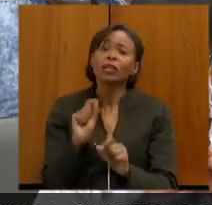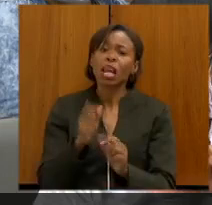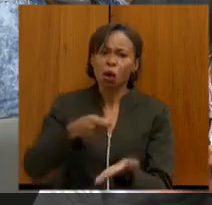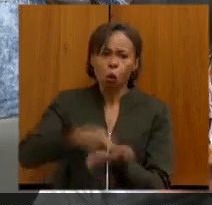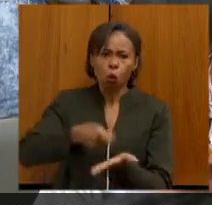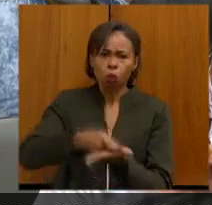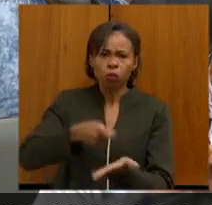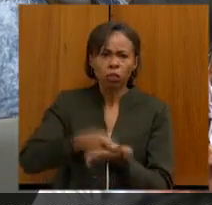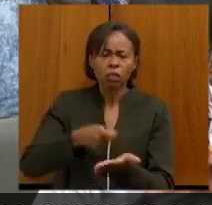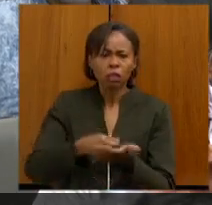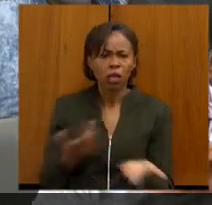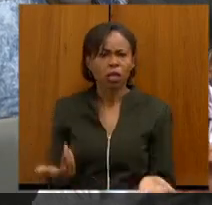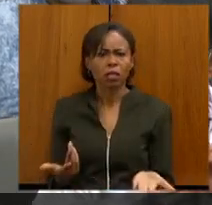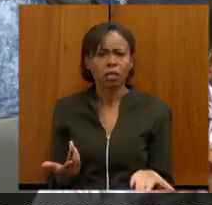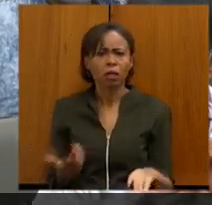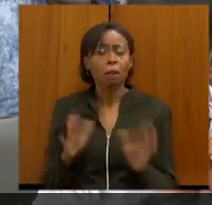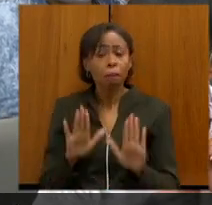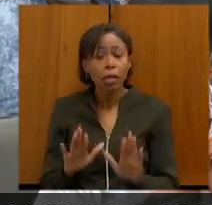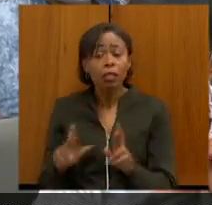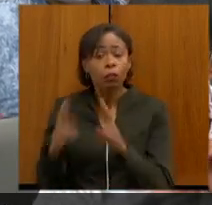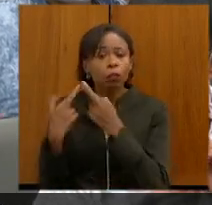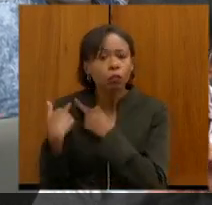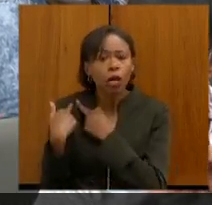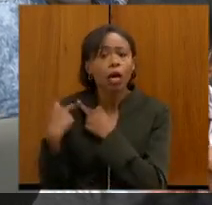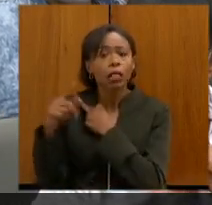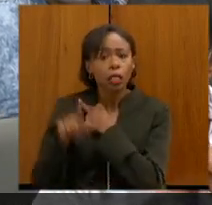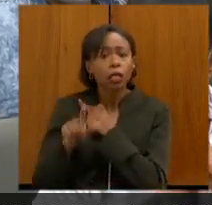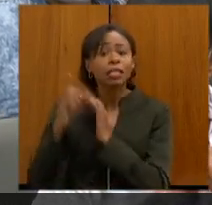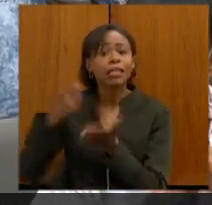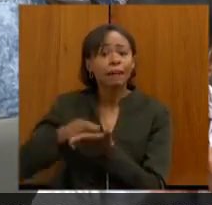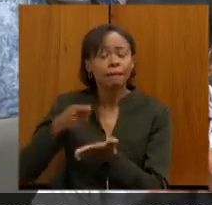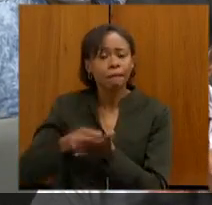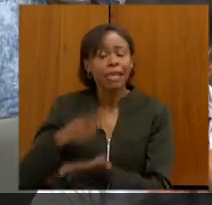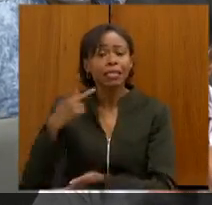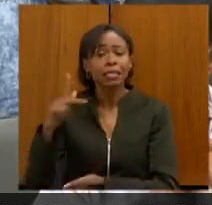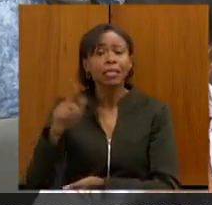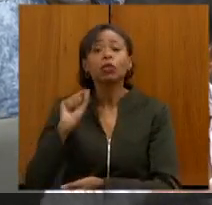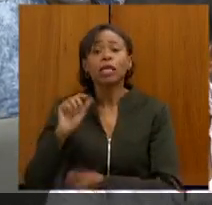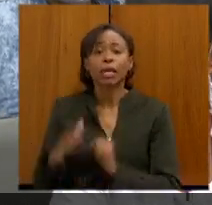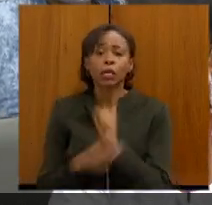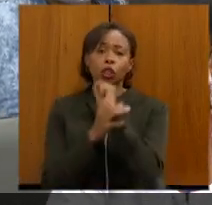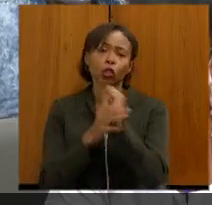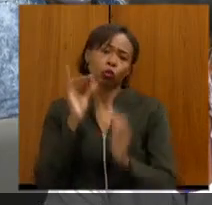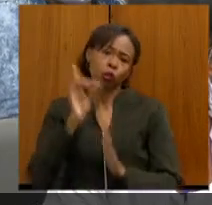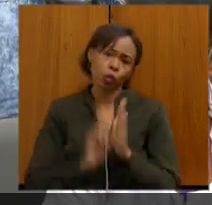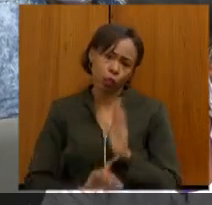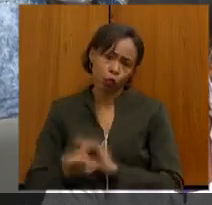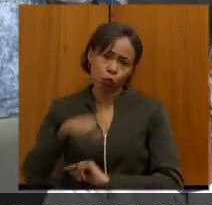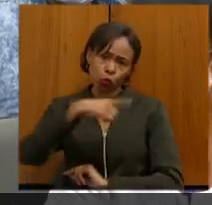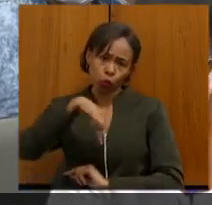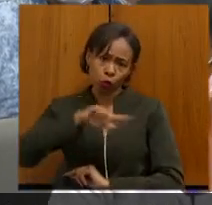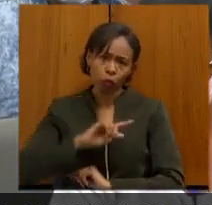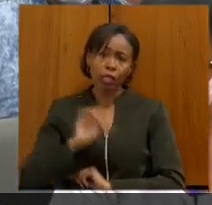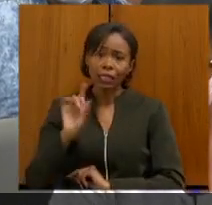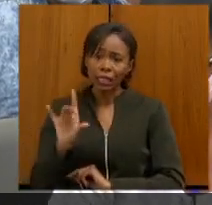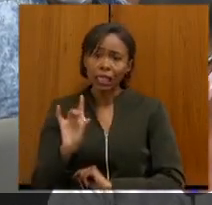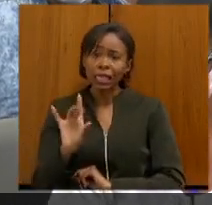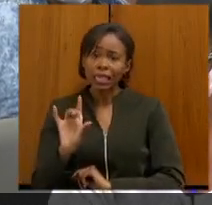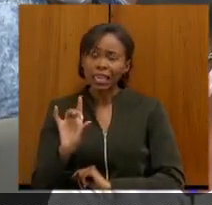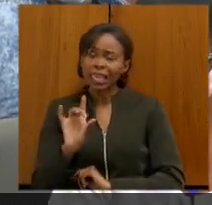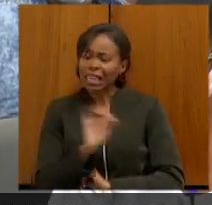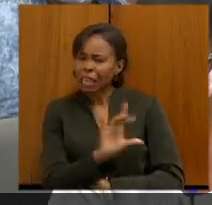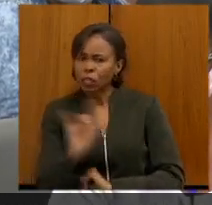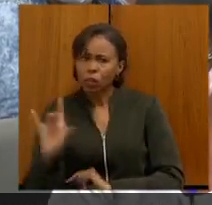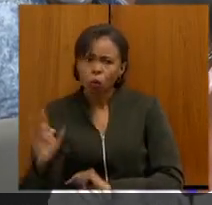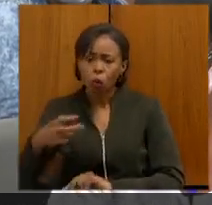coisas simplesmente cumprir com o seu papel com seu dever que garantir os nossos direitos Se cada um que senta na cadeira de Deputado